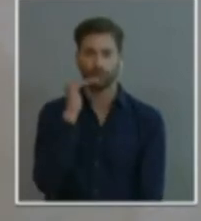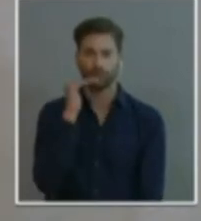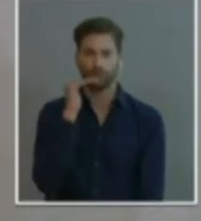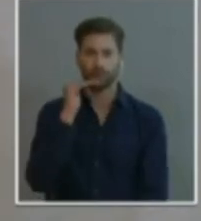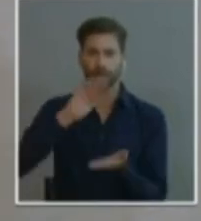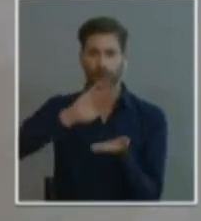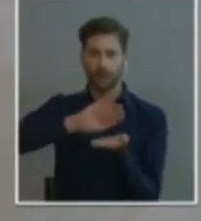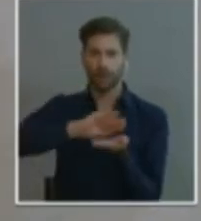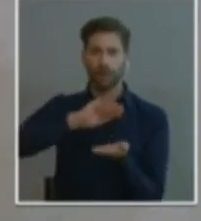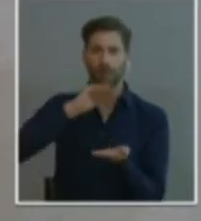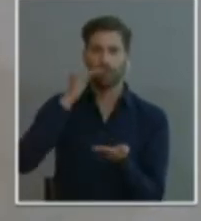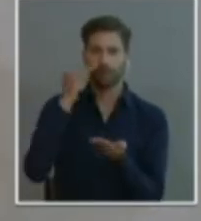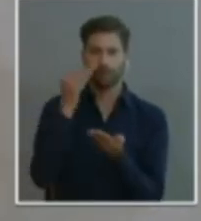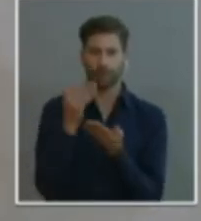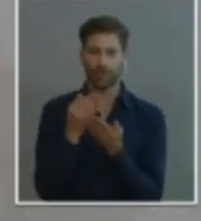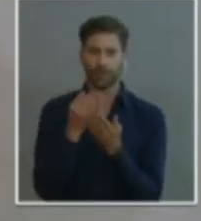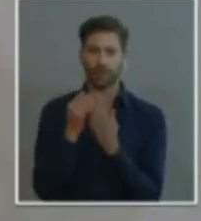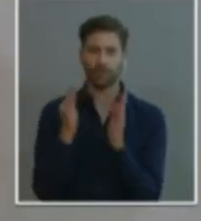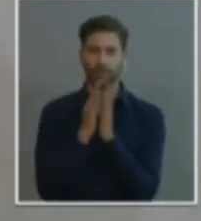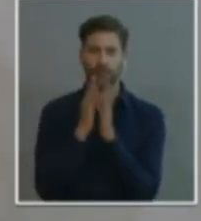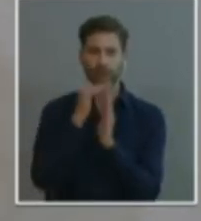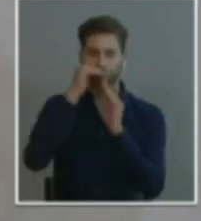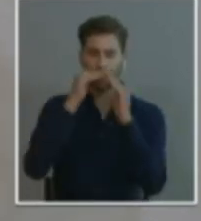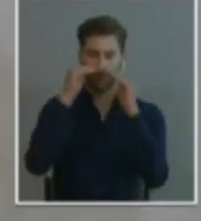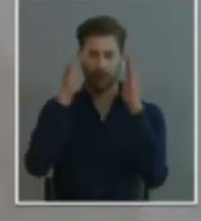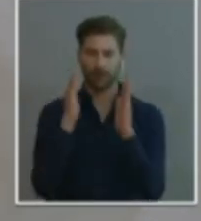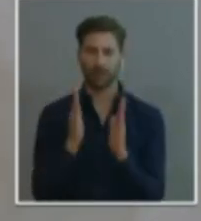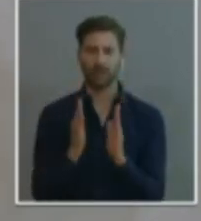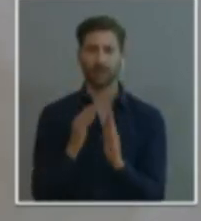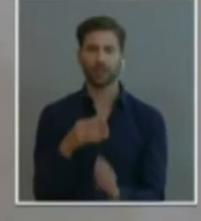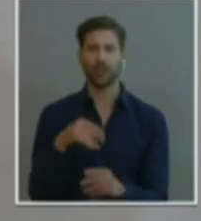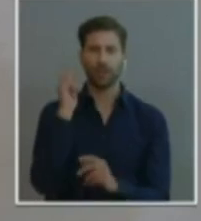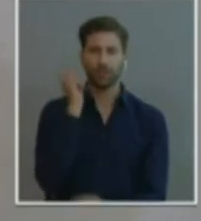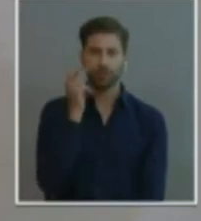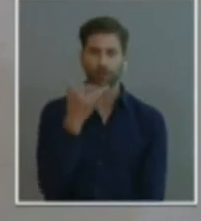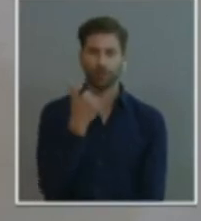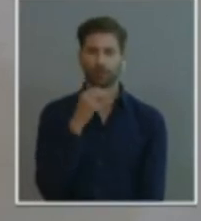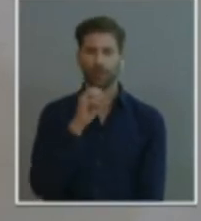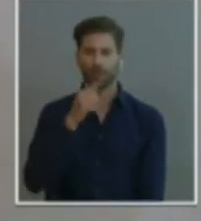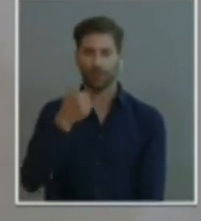da nossa congregação, 205 anos.